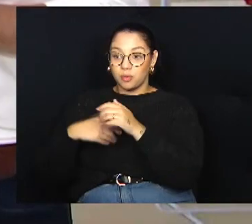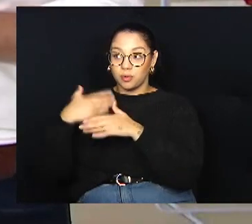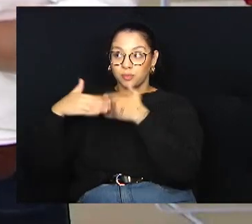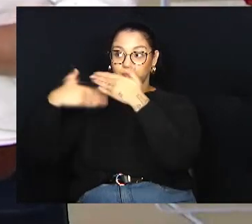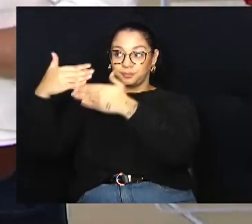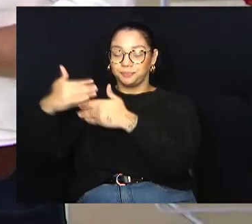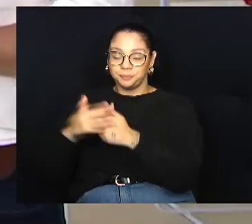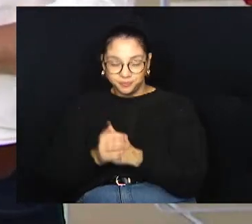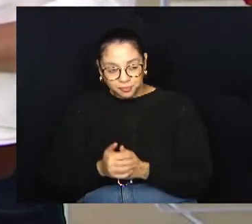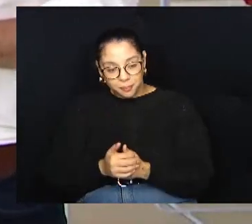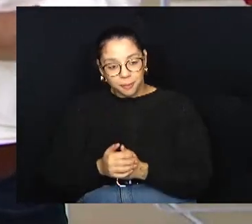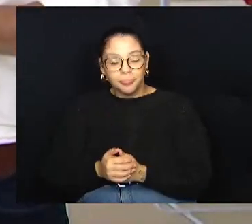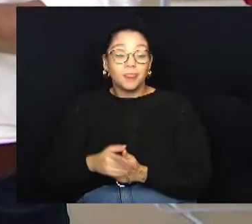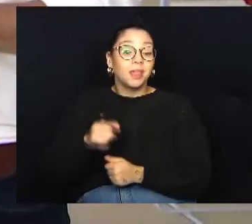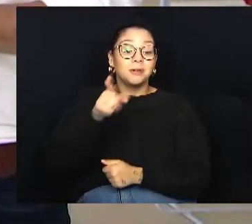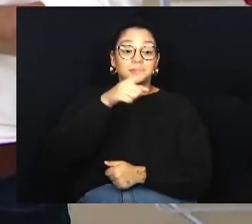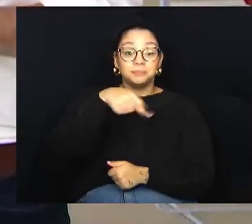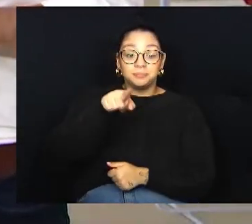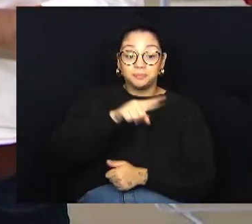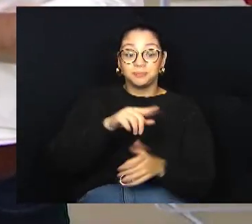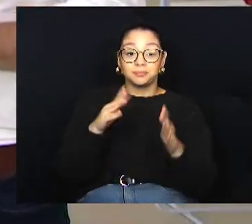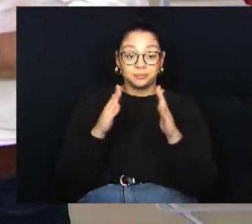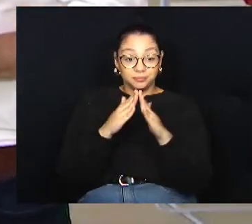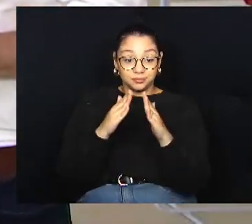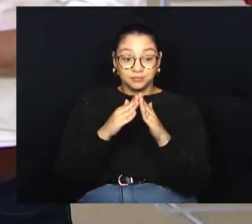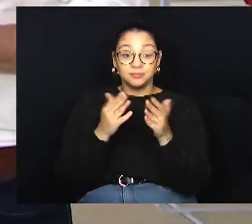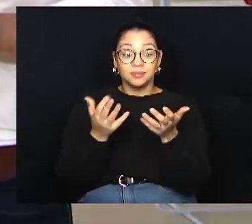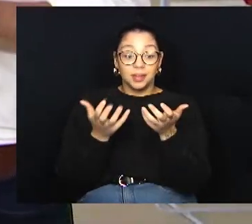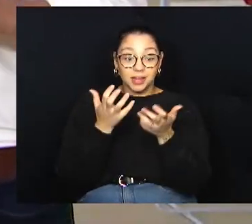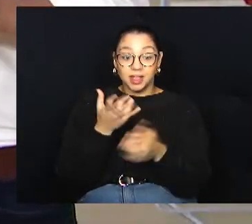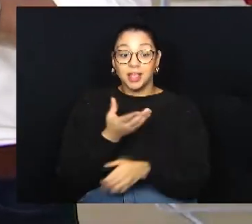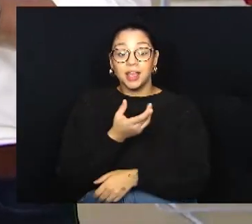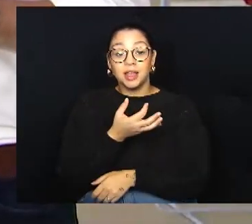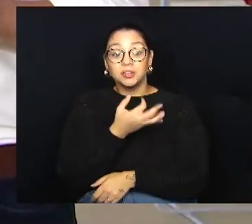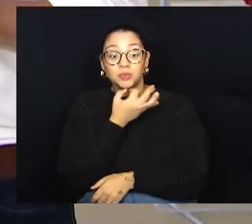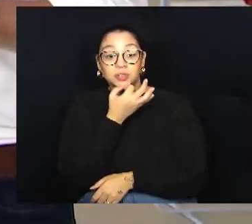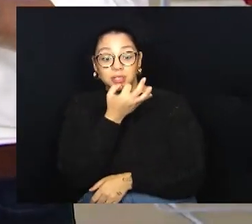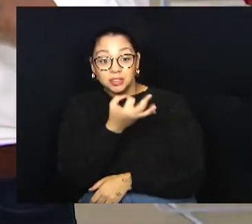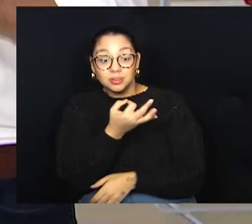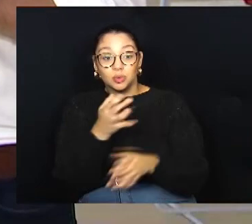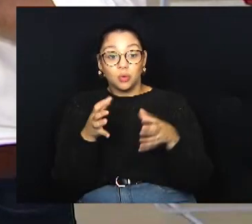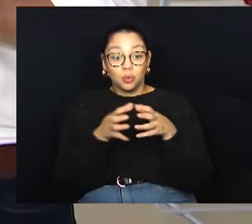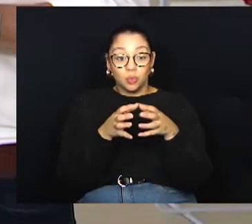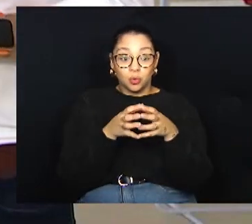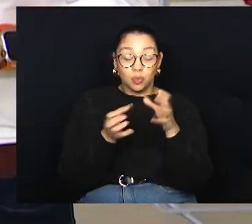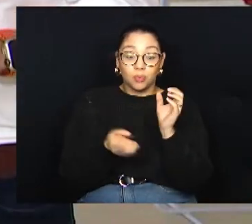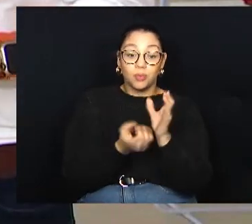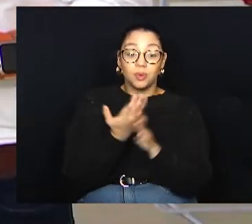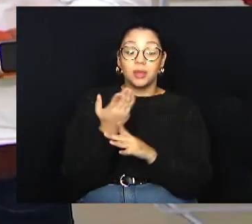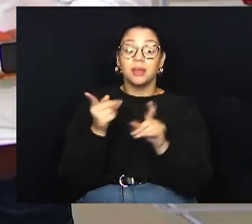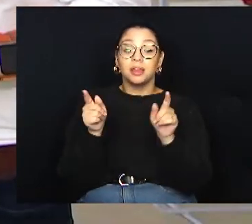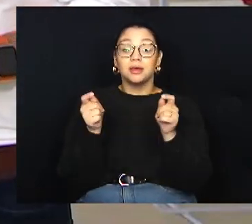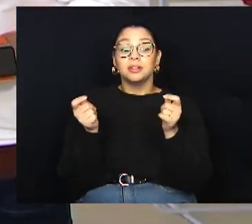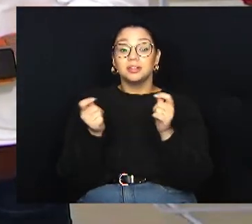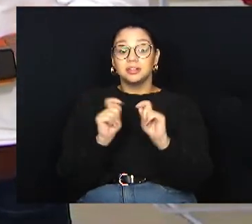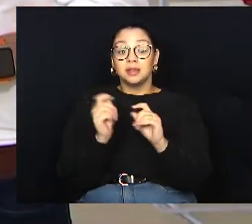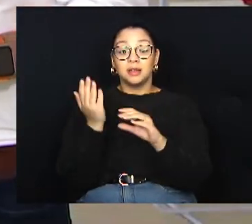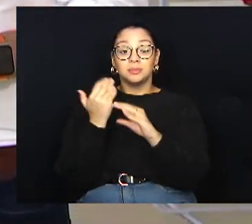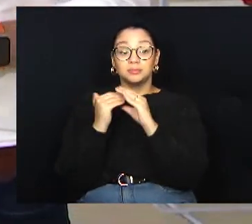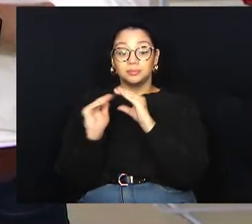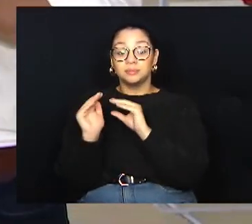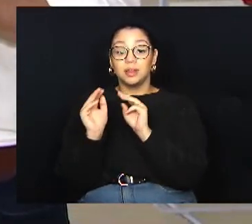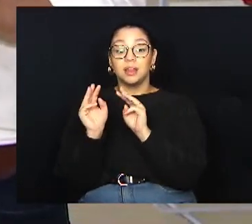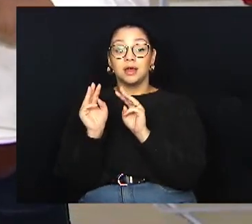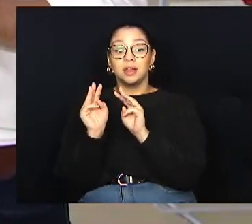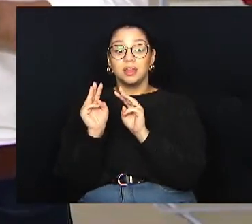E assim, para você de casa que quer sugerir, quer formar grupos, você pode mandar a sua sugestão para o